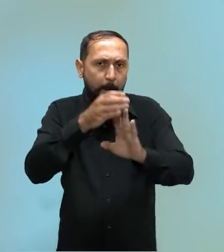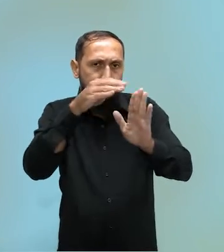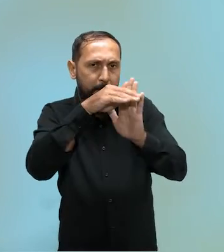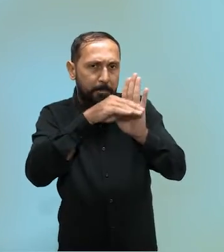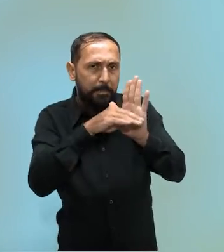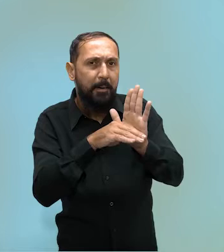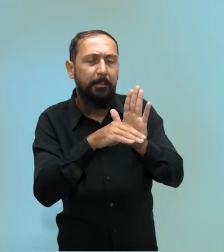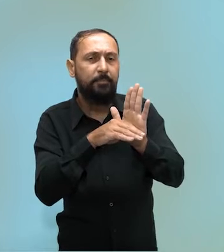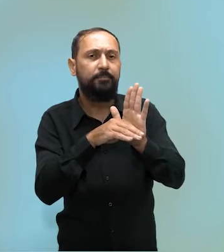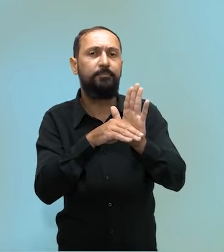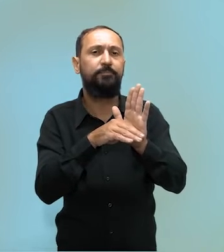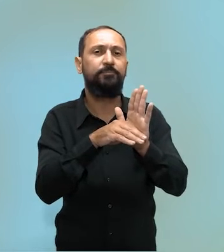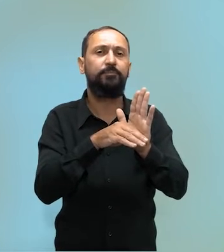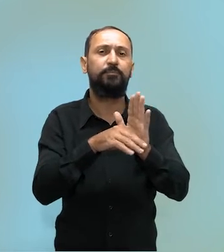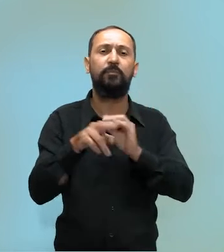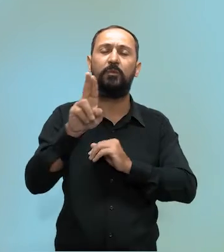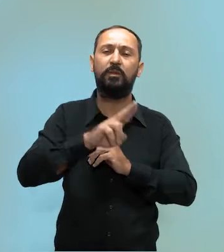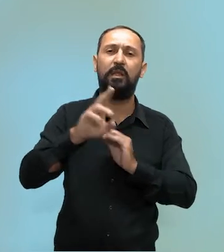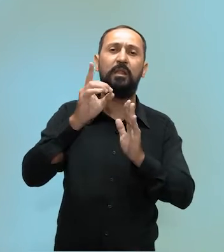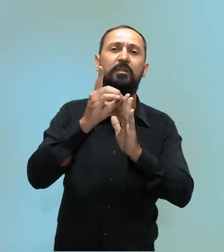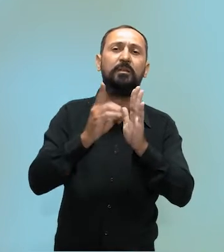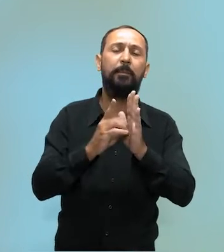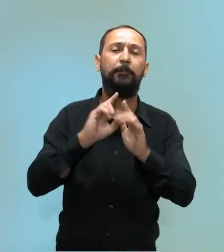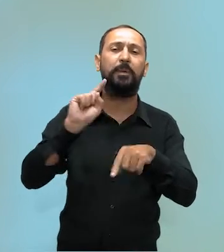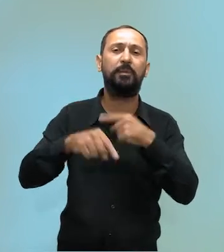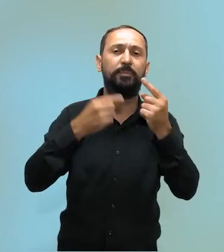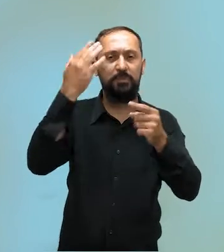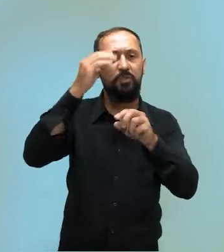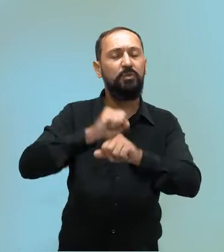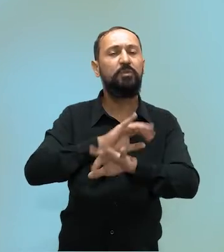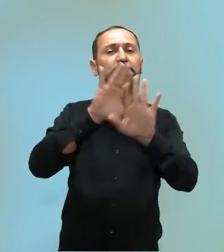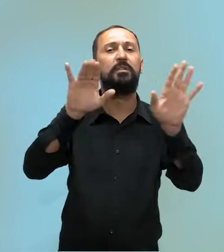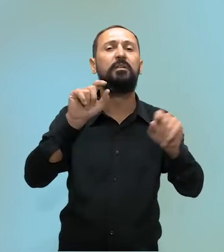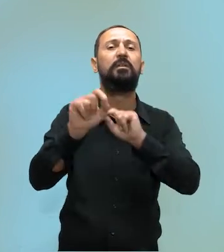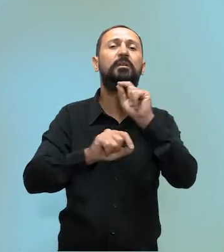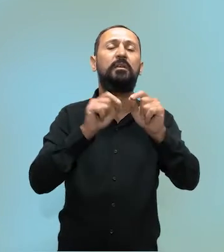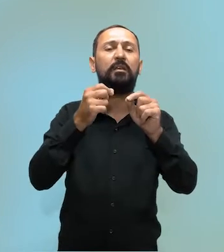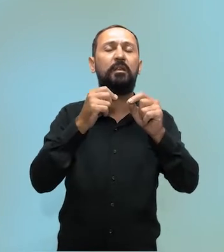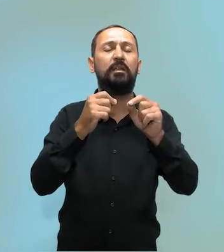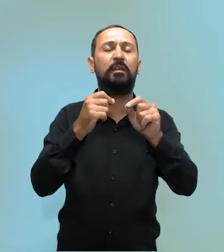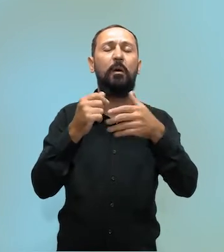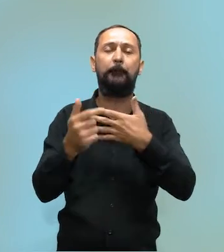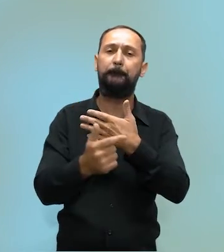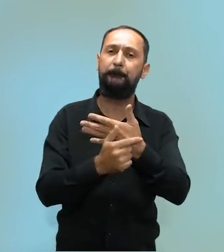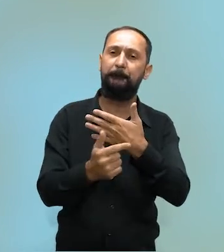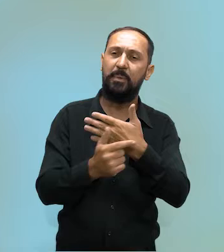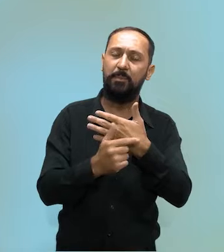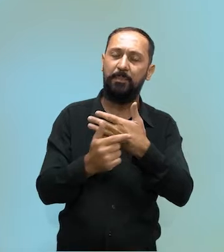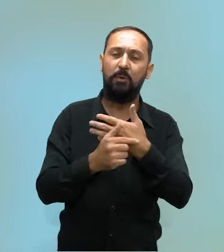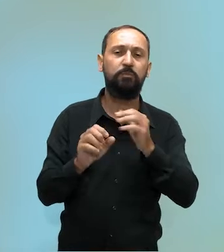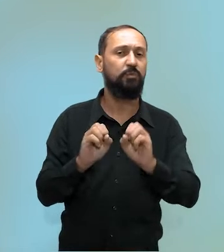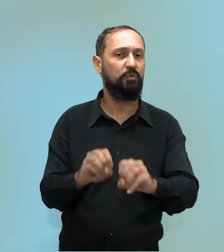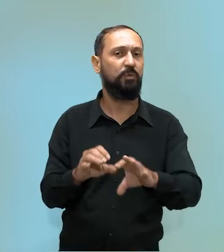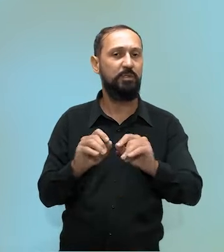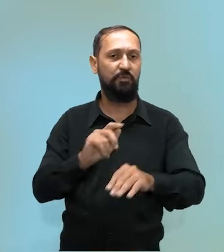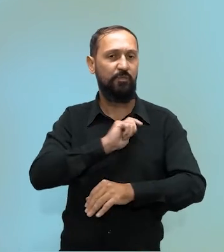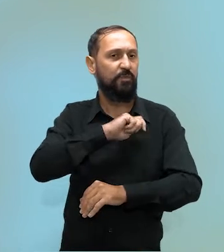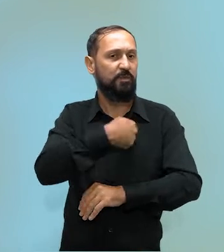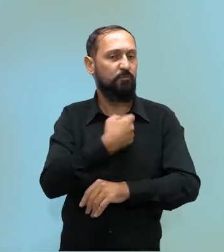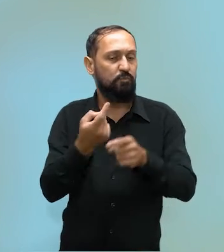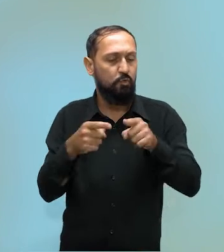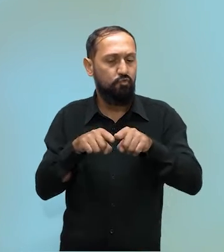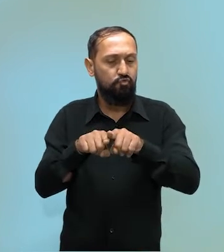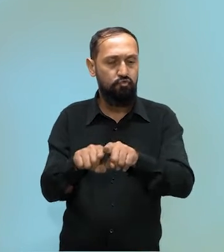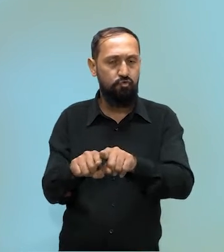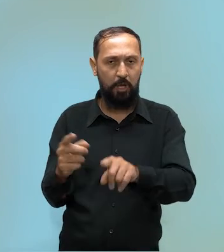as orientações que foram implementadas por meio desse decreto, para a gente depois entender o que é o papel da educação fiscal. Vocês